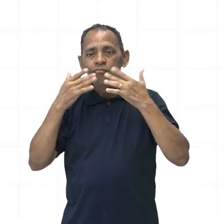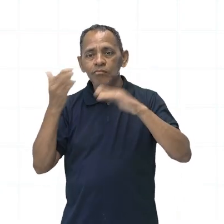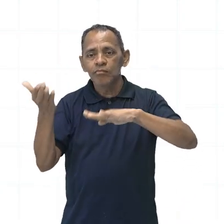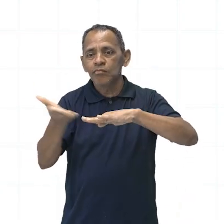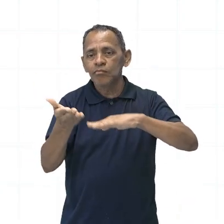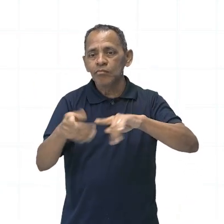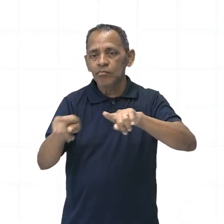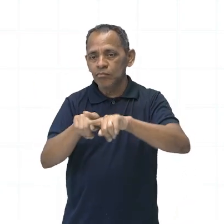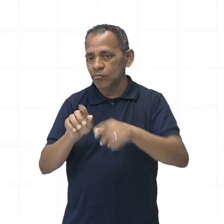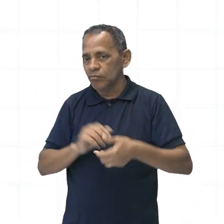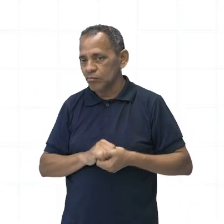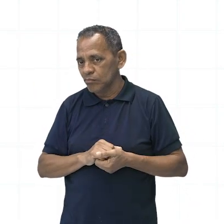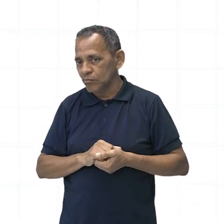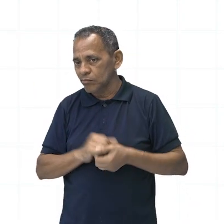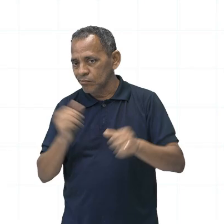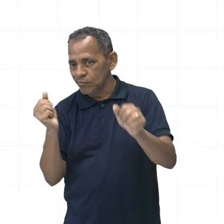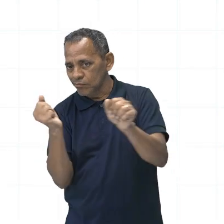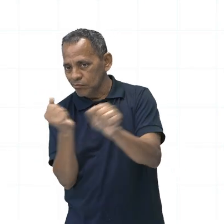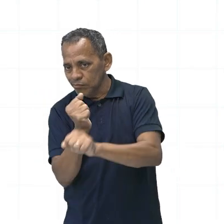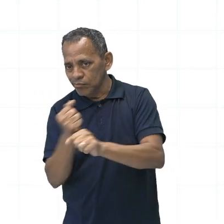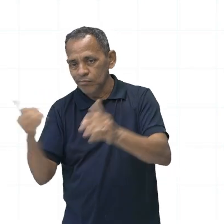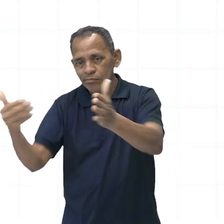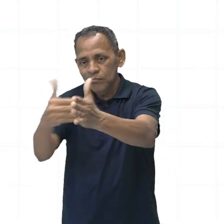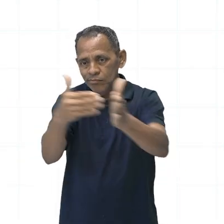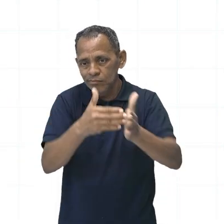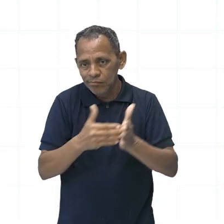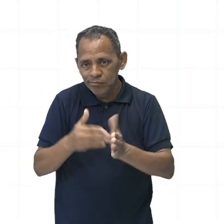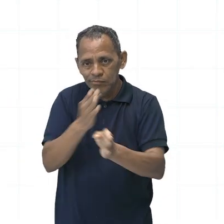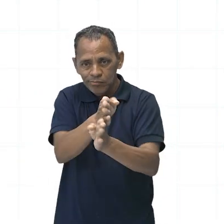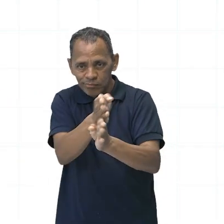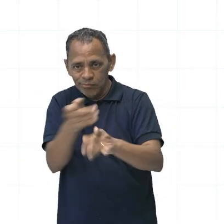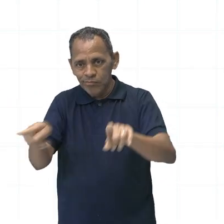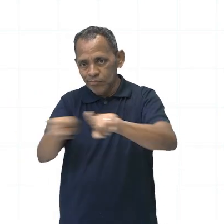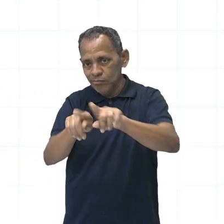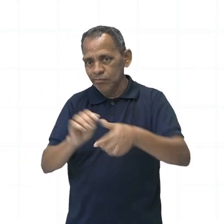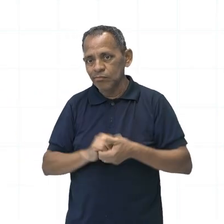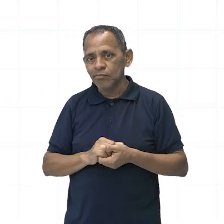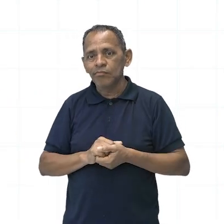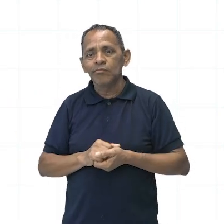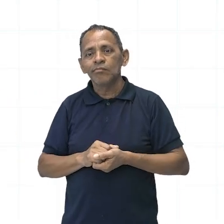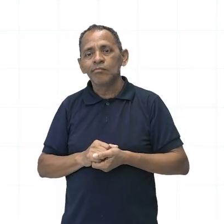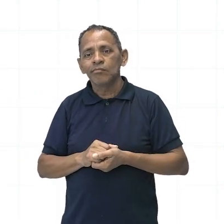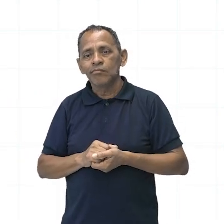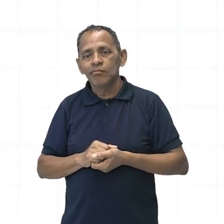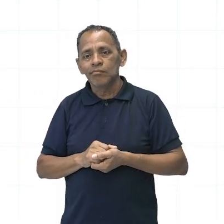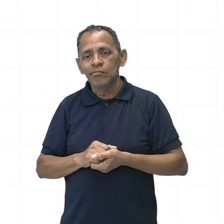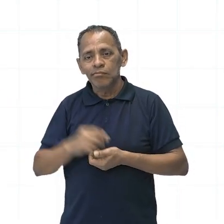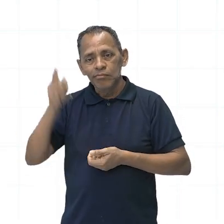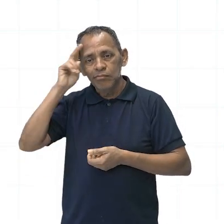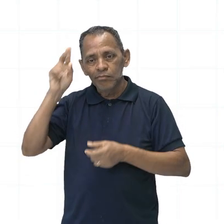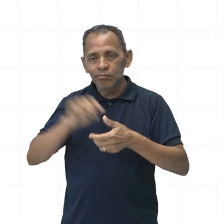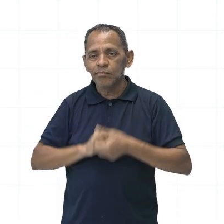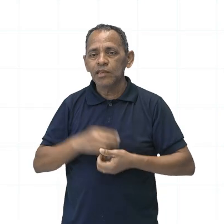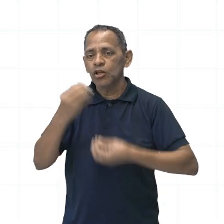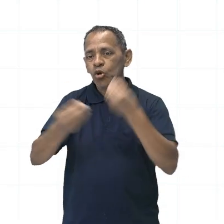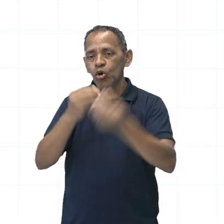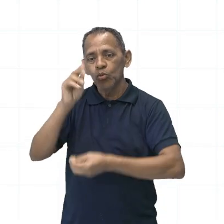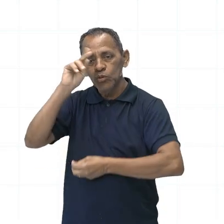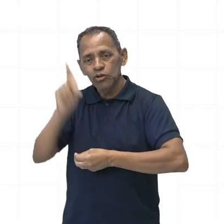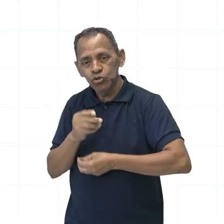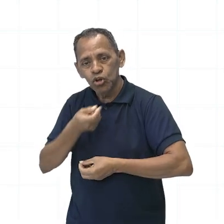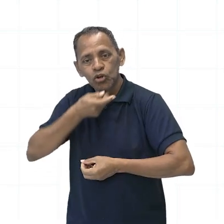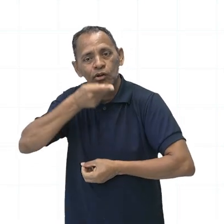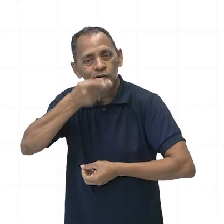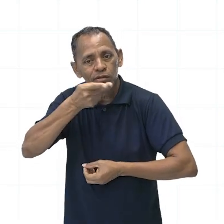teatro contemporâneo é a quebra de barreiras e fronteiras, tanto no que diz respeito à forma como as histórias são